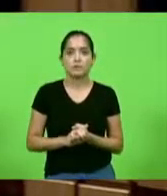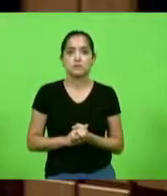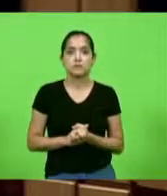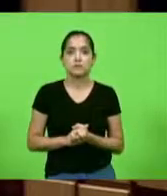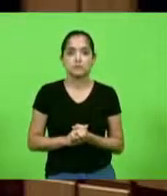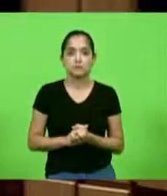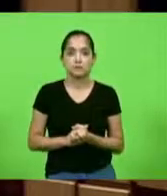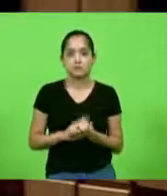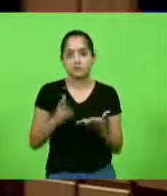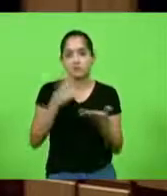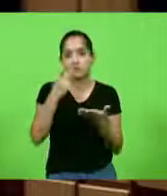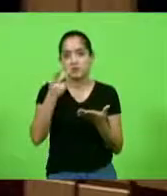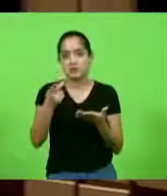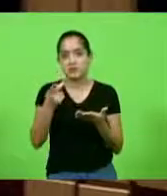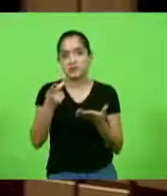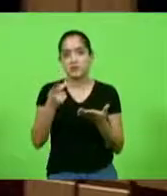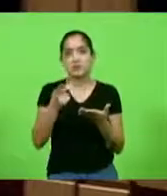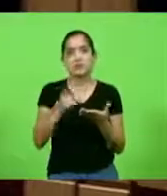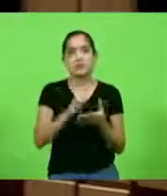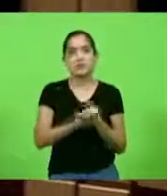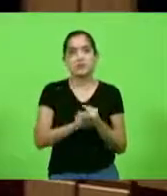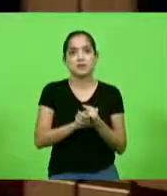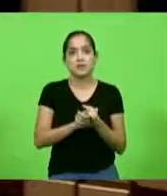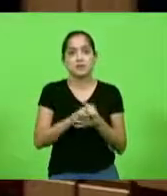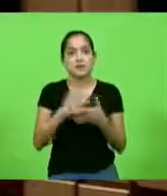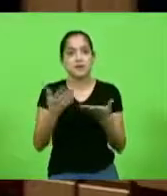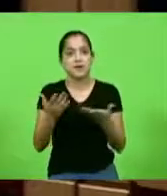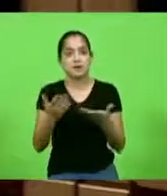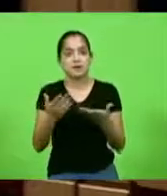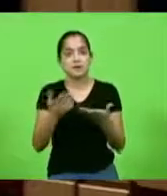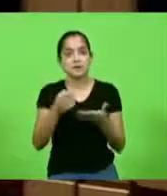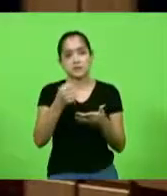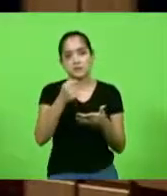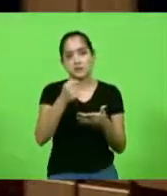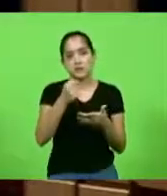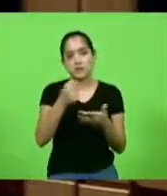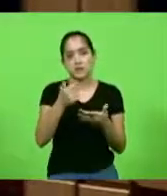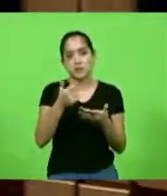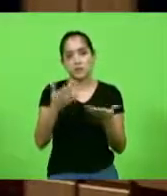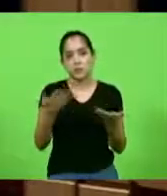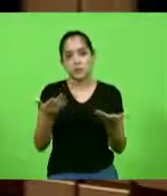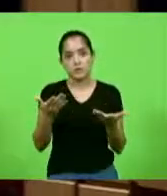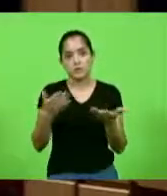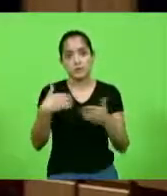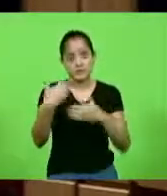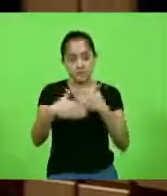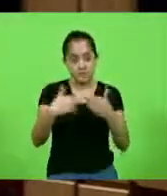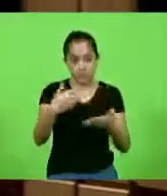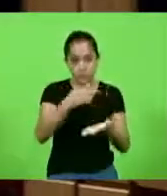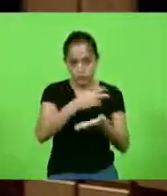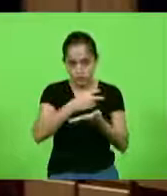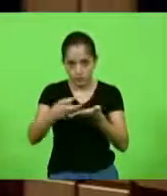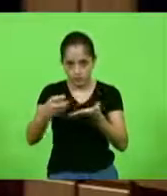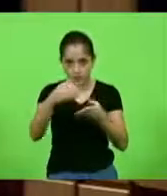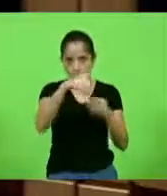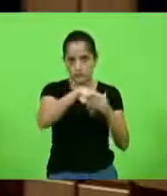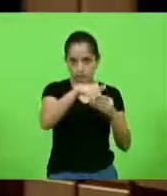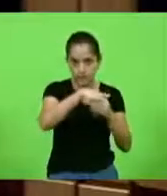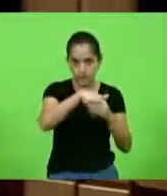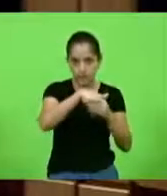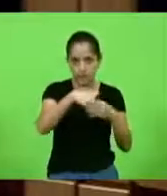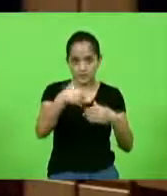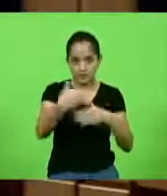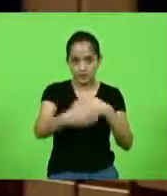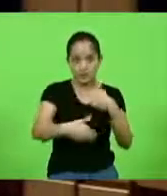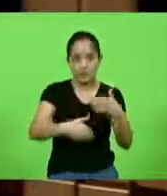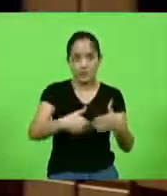não vou dizer no apagar das luzes, mas prestes a... Depois do impeachment ser votado,